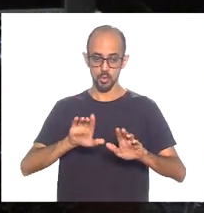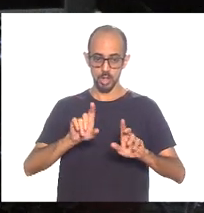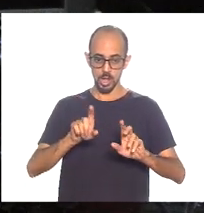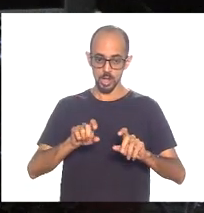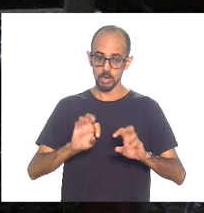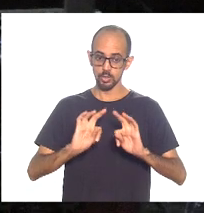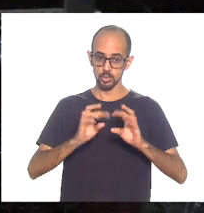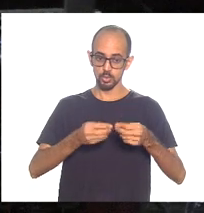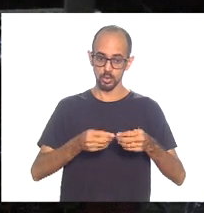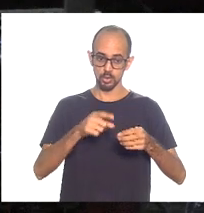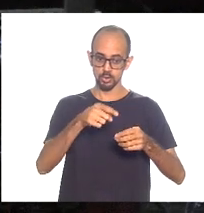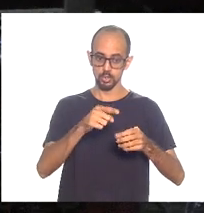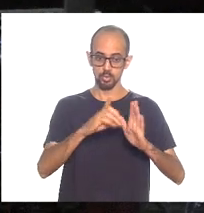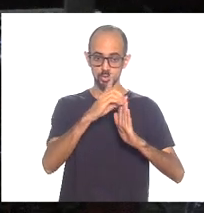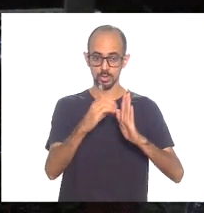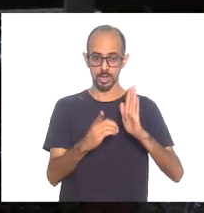Paulista